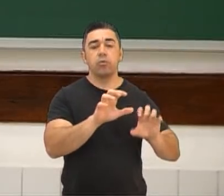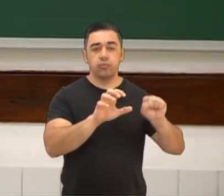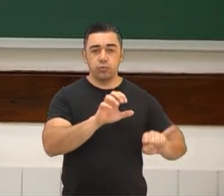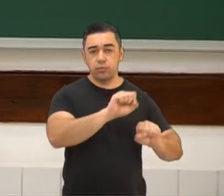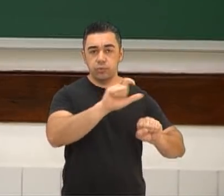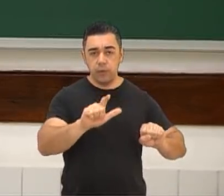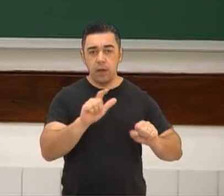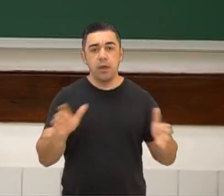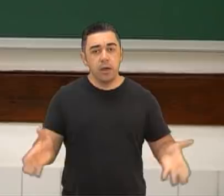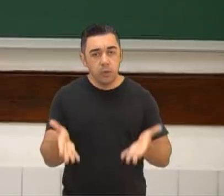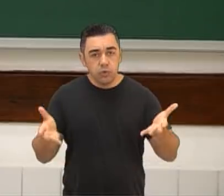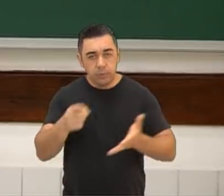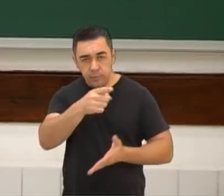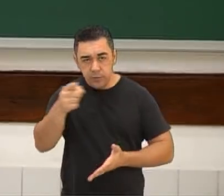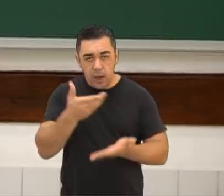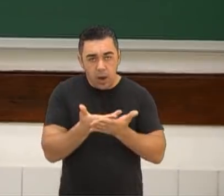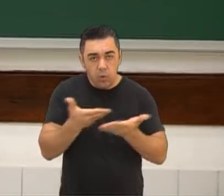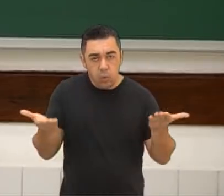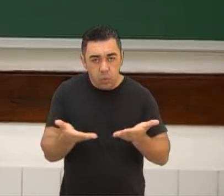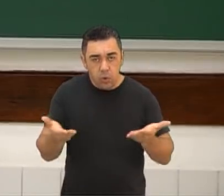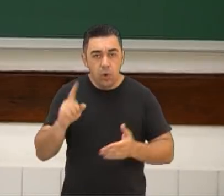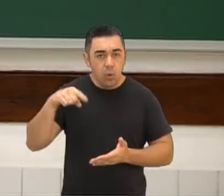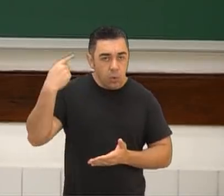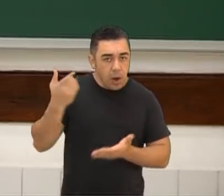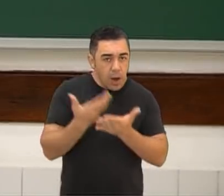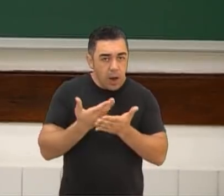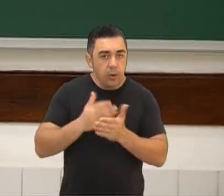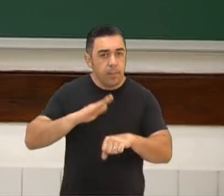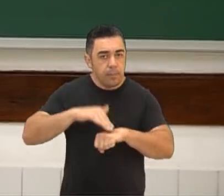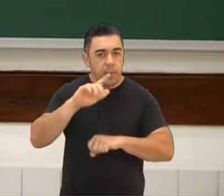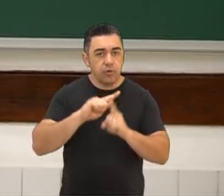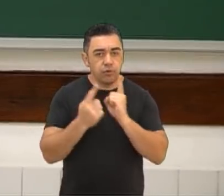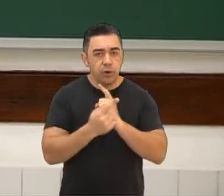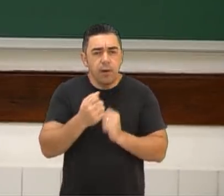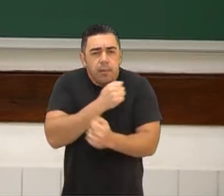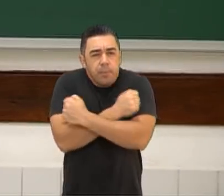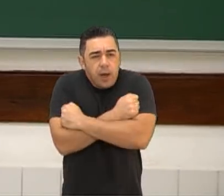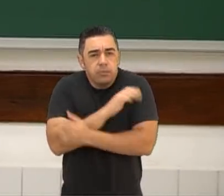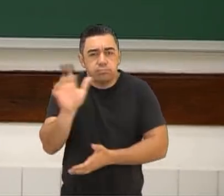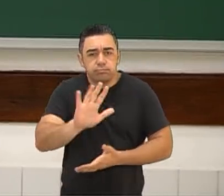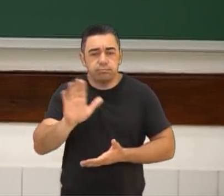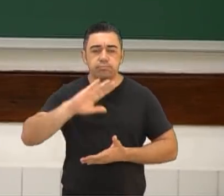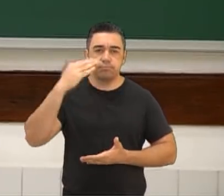ter contribuído na aula de hoje com vocês. Na aula que vem voltamos com mais geografia. Um abraço e até lá.